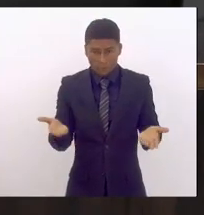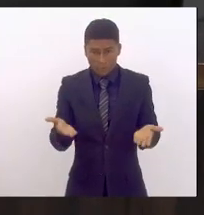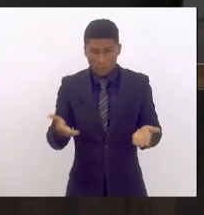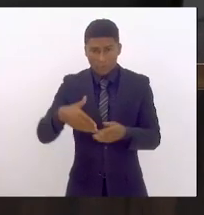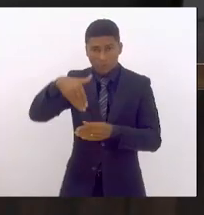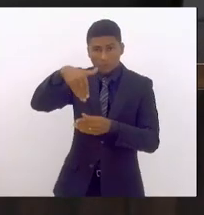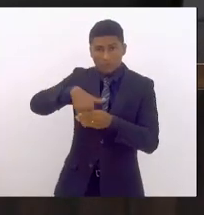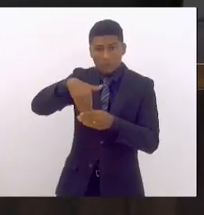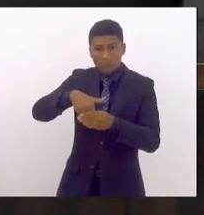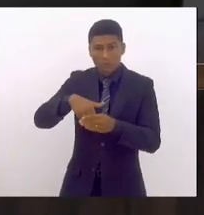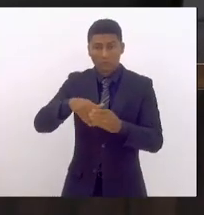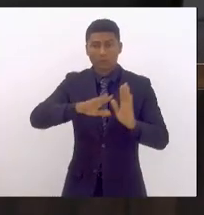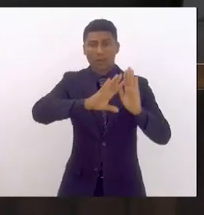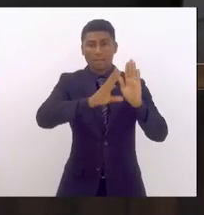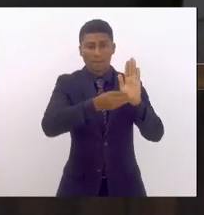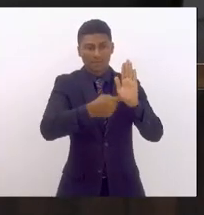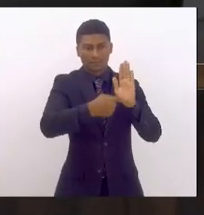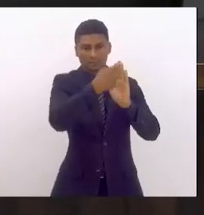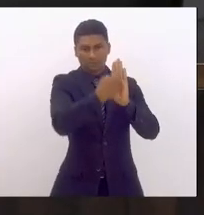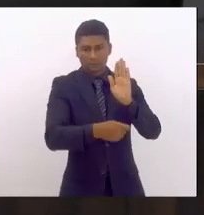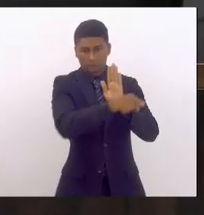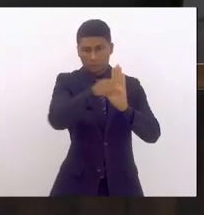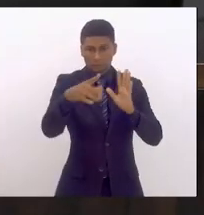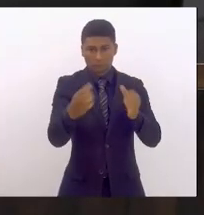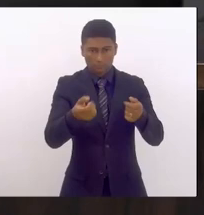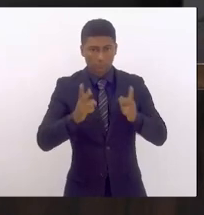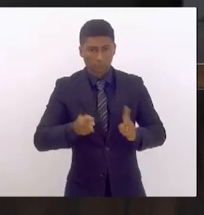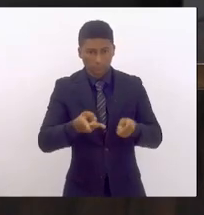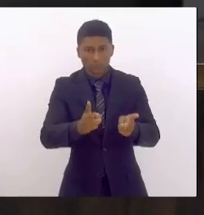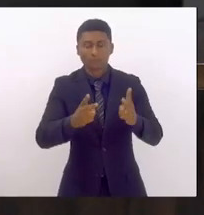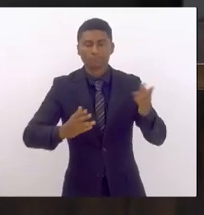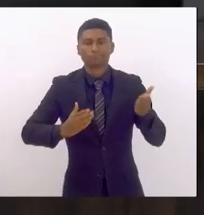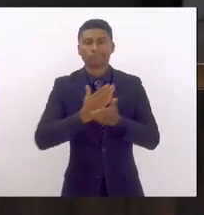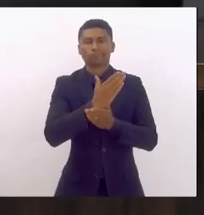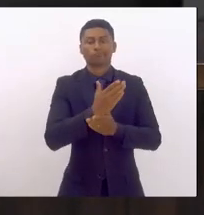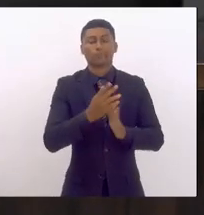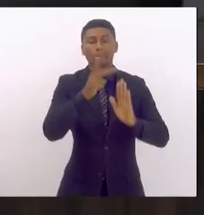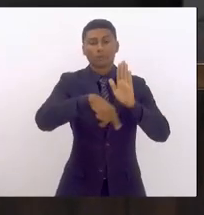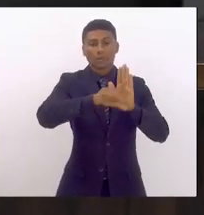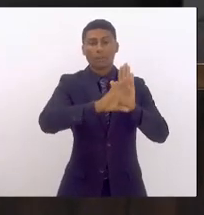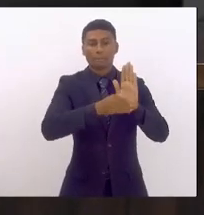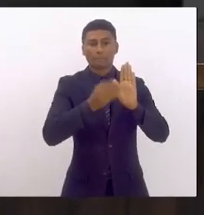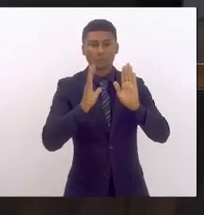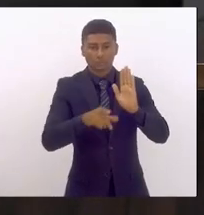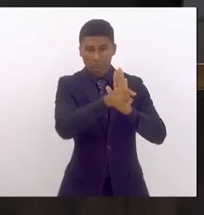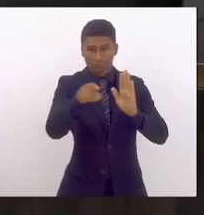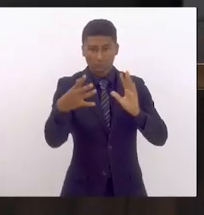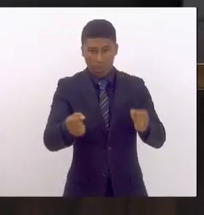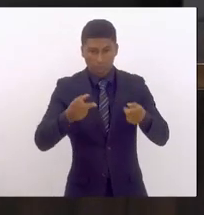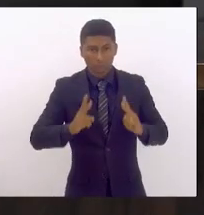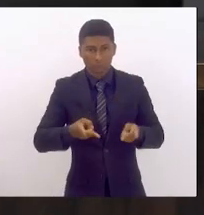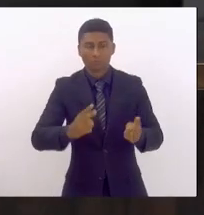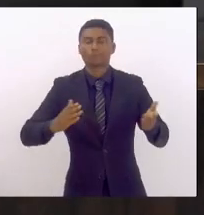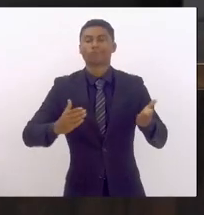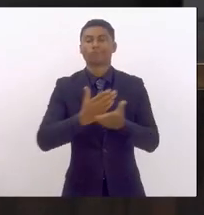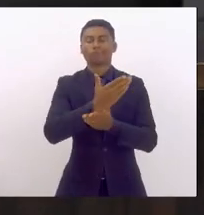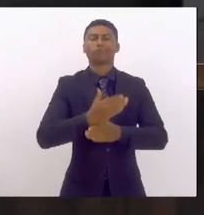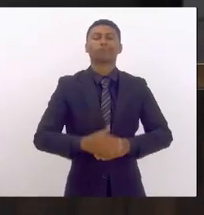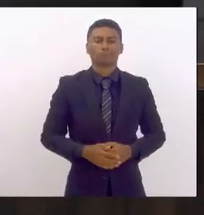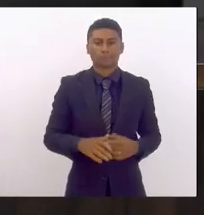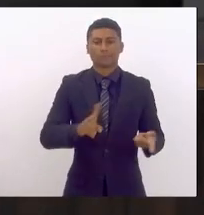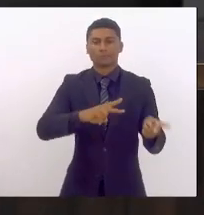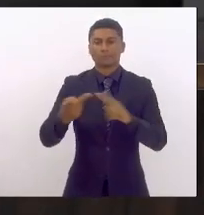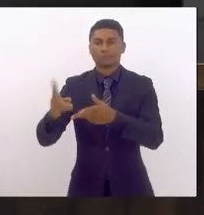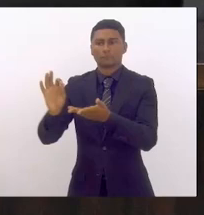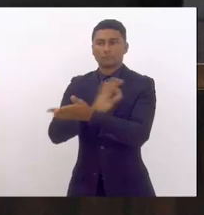votação emenda de redação se eu tiver uma provada e votação projeto assim emendados como estão aprovado vai